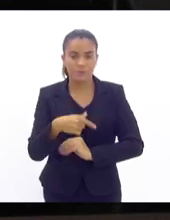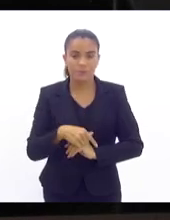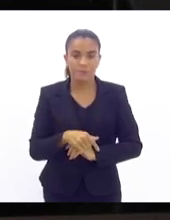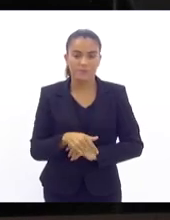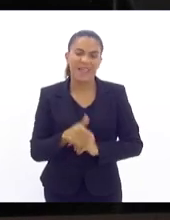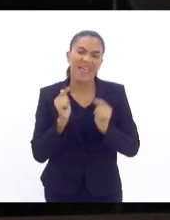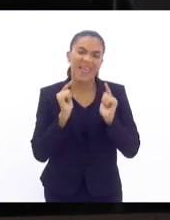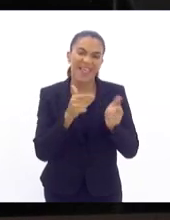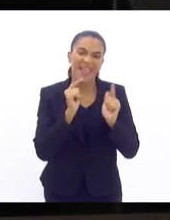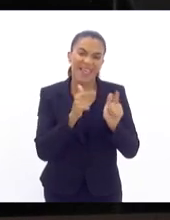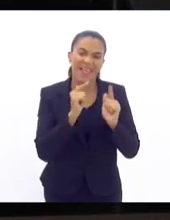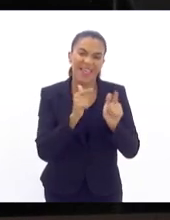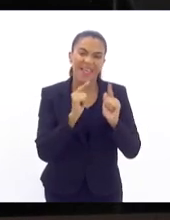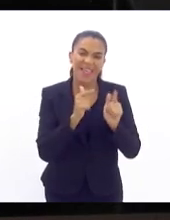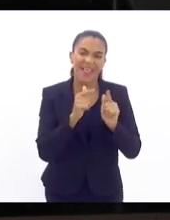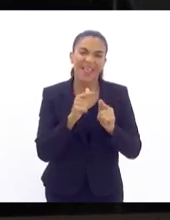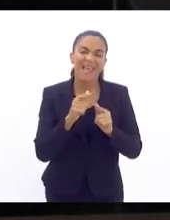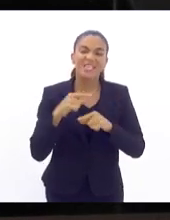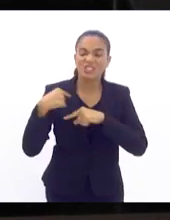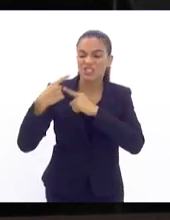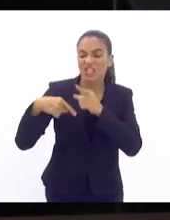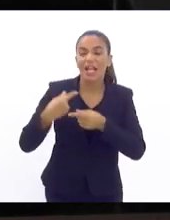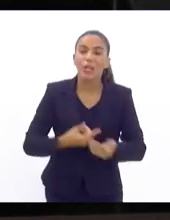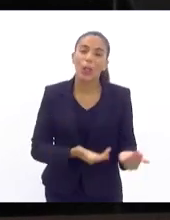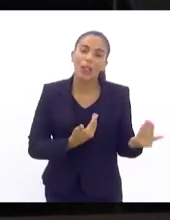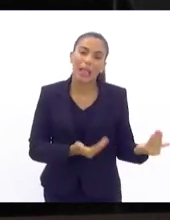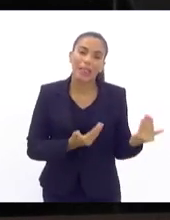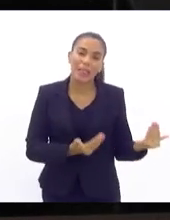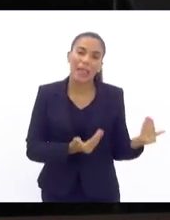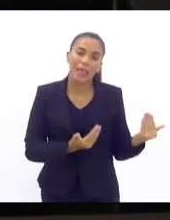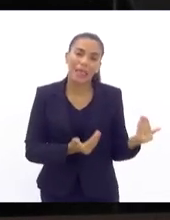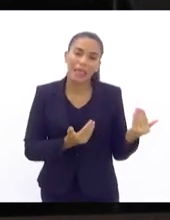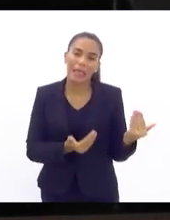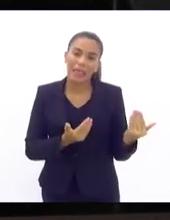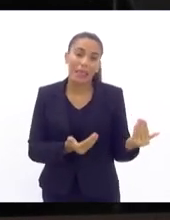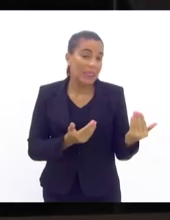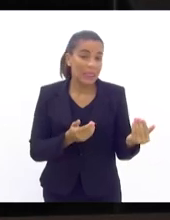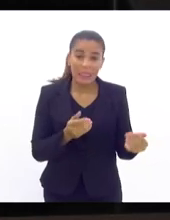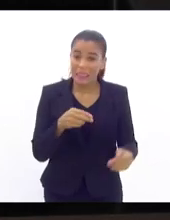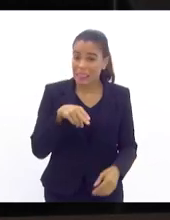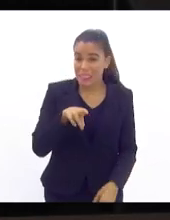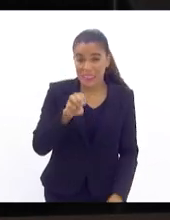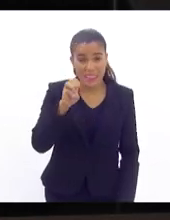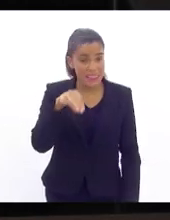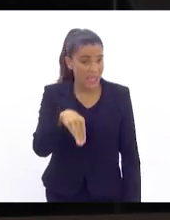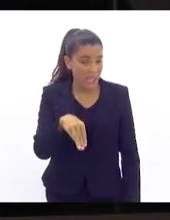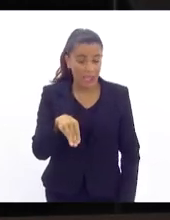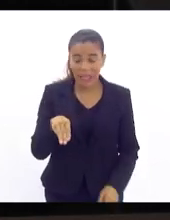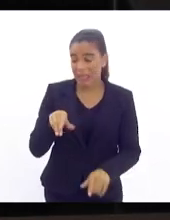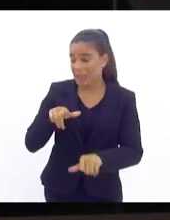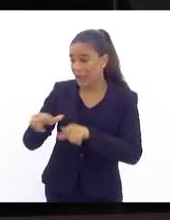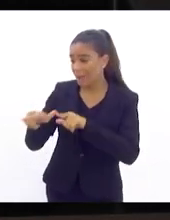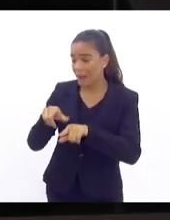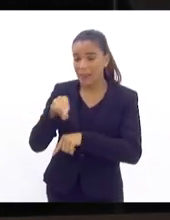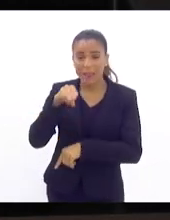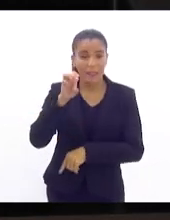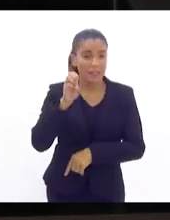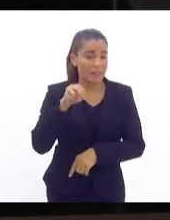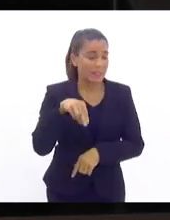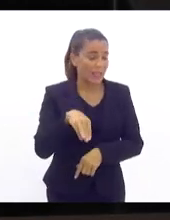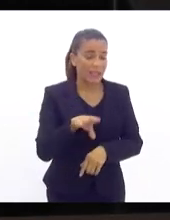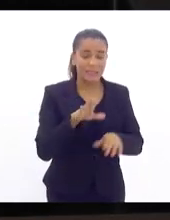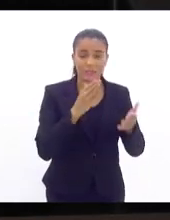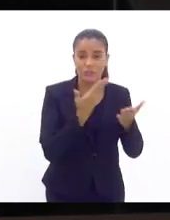Apelidaram, né, de geração neném. Nem estuda e nem trabalha. E diz que